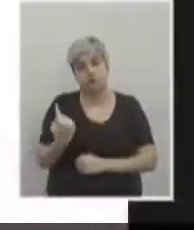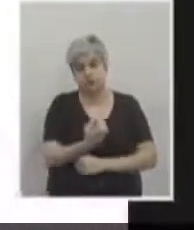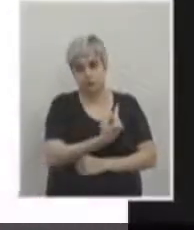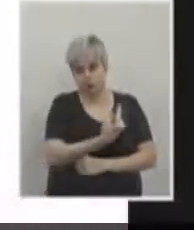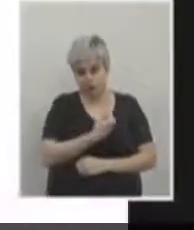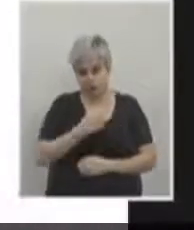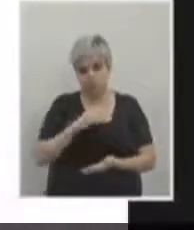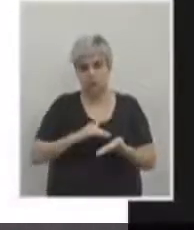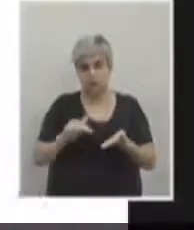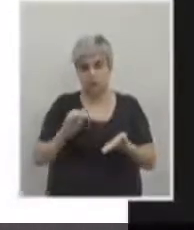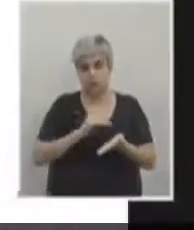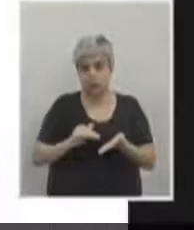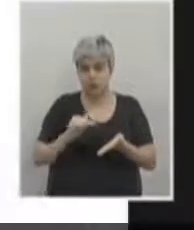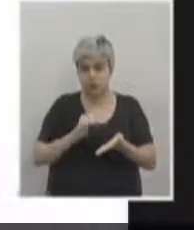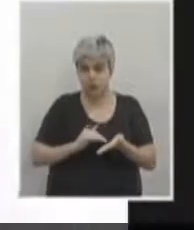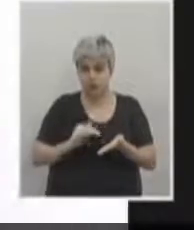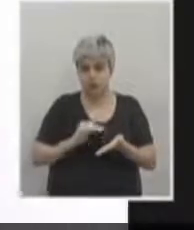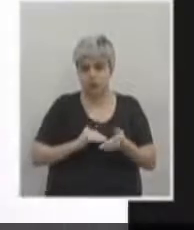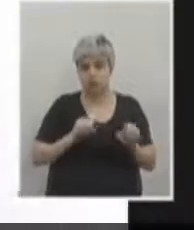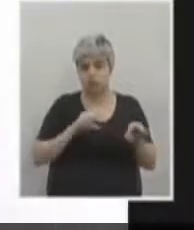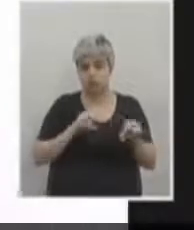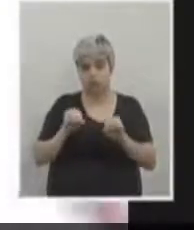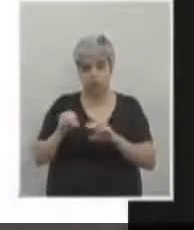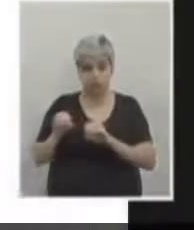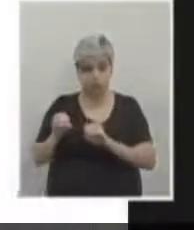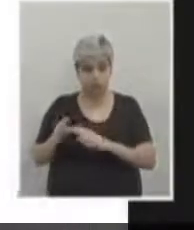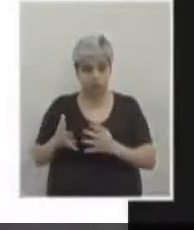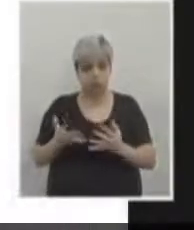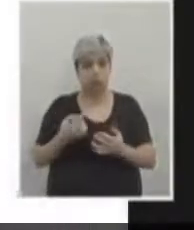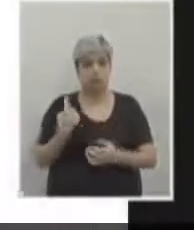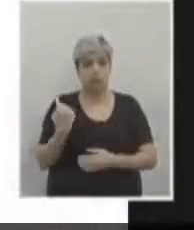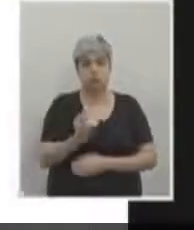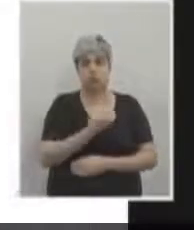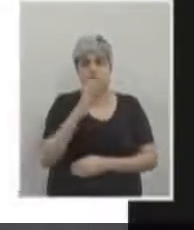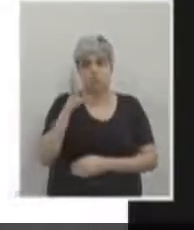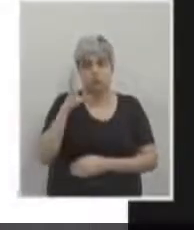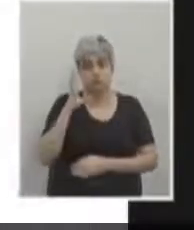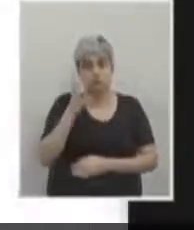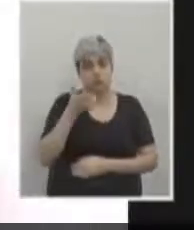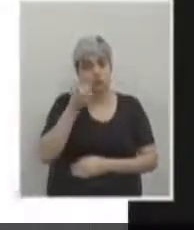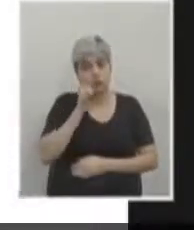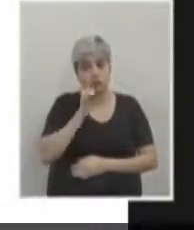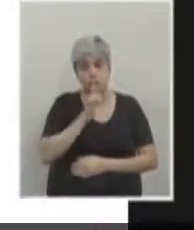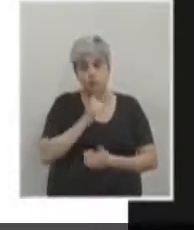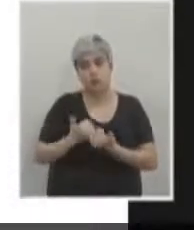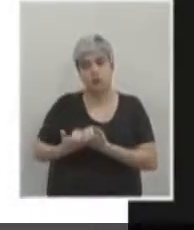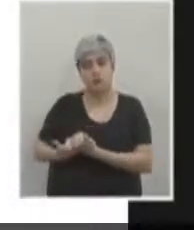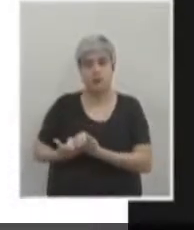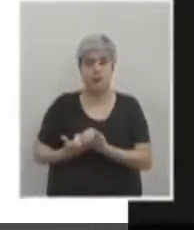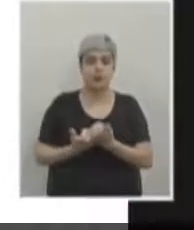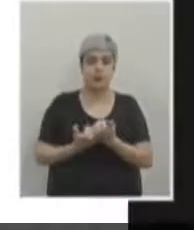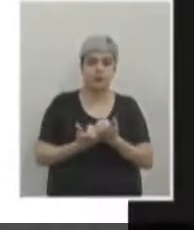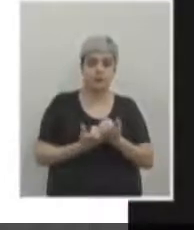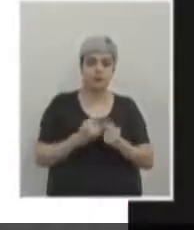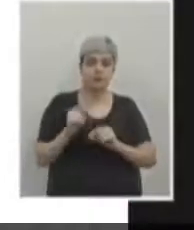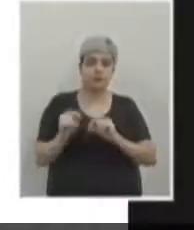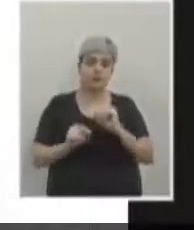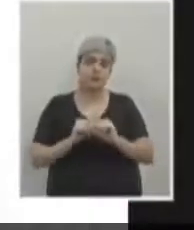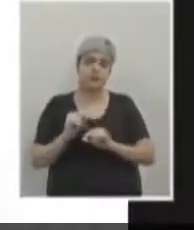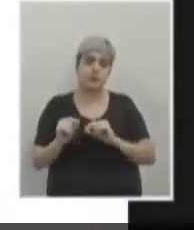educação, até então, o que nós conseguimos deslumbrar na situação do apoio, tá? É